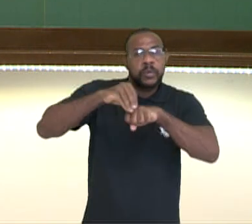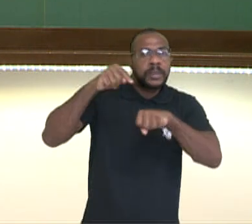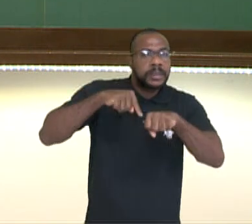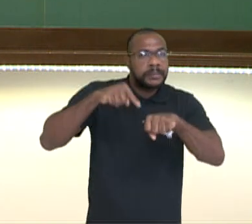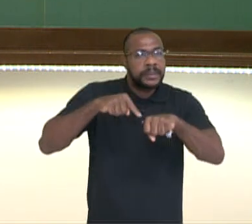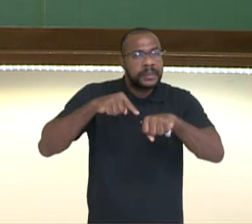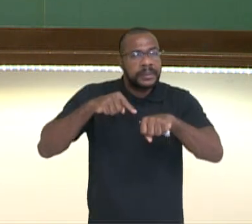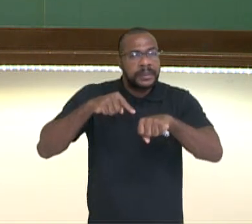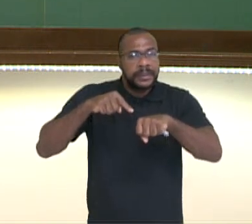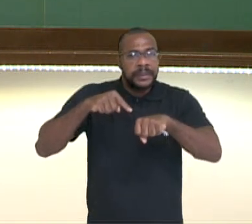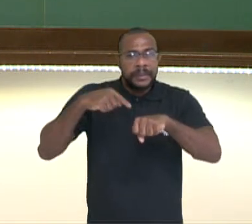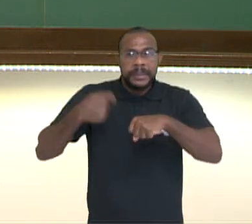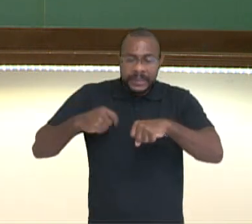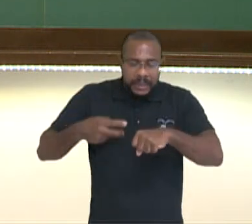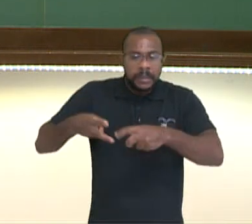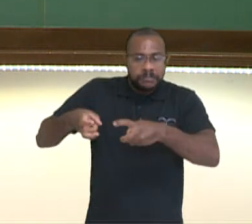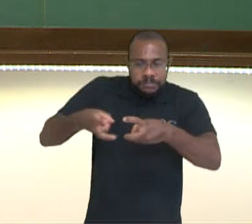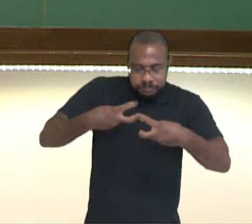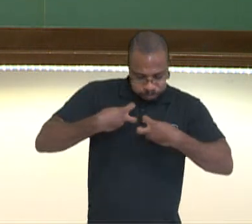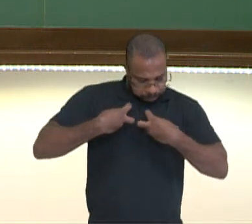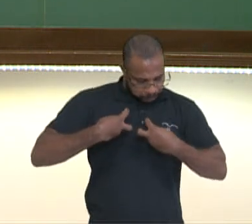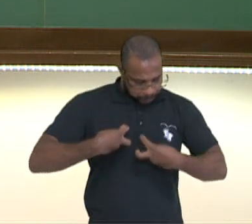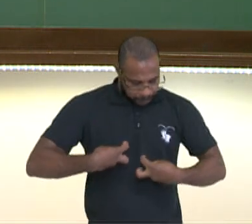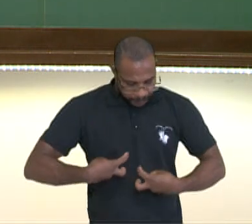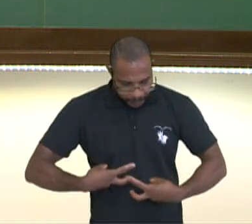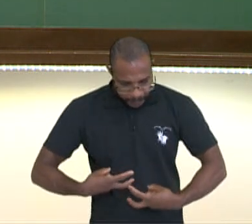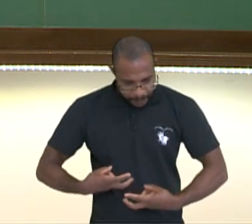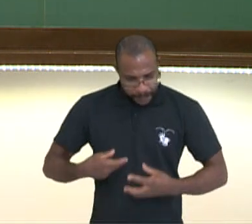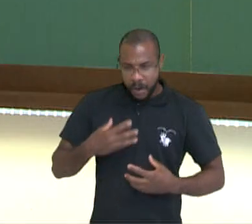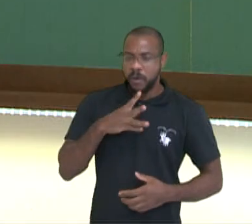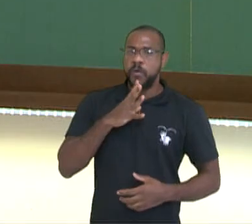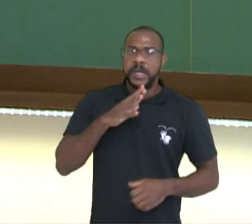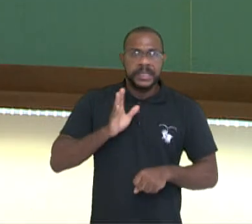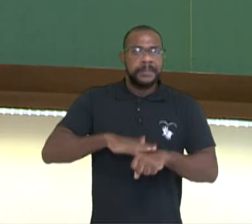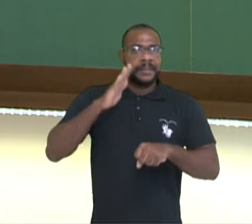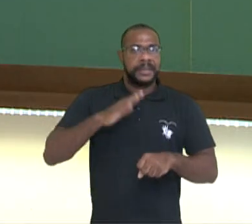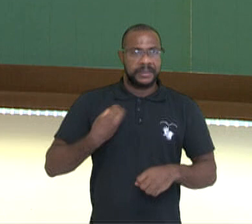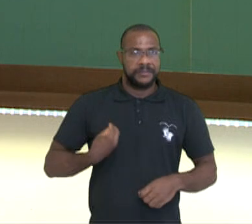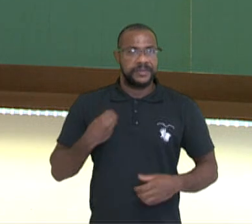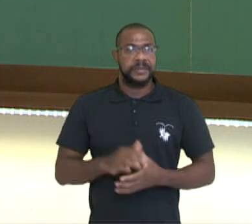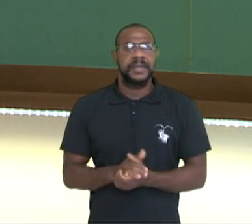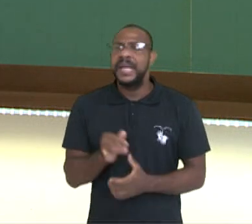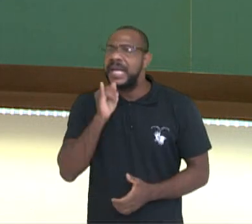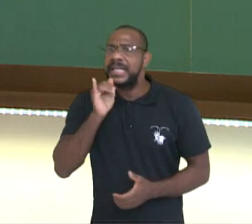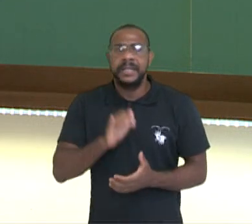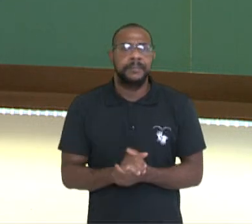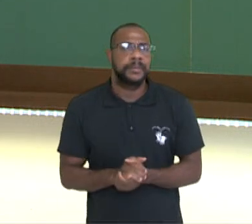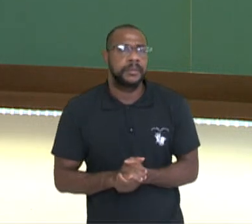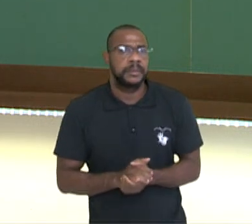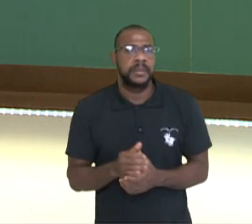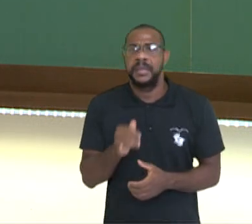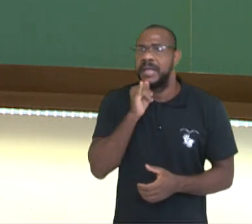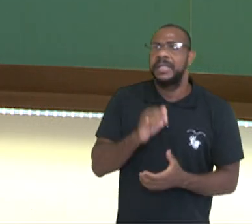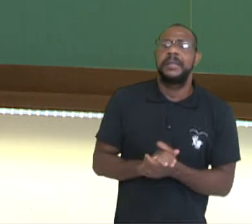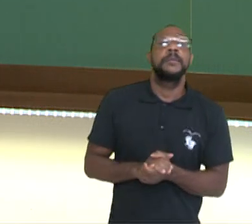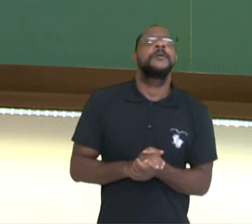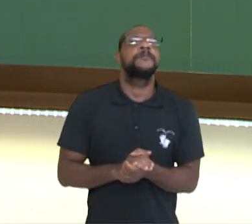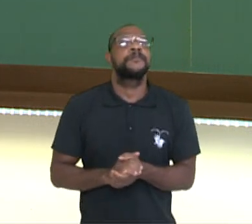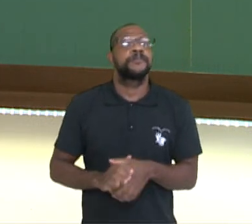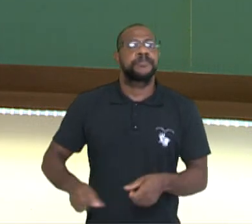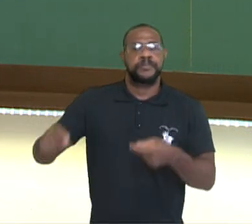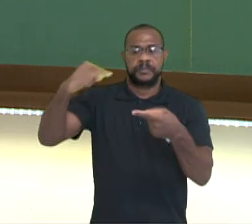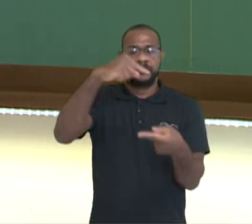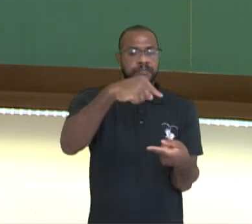cada vez mais o conhecer para que possamos realmente assegurar. Então, por exemplo, se você descrever agora o que